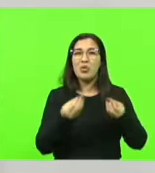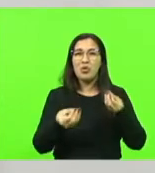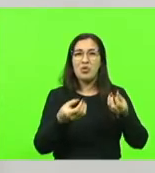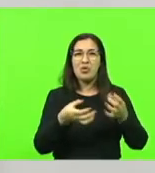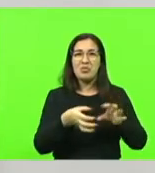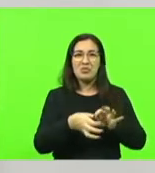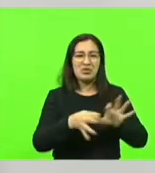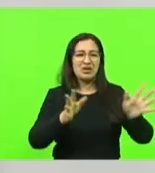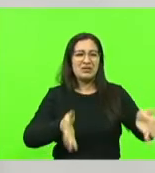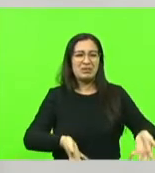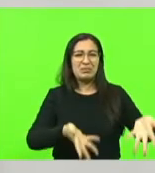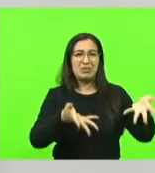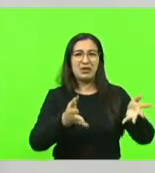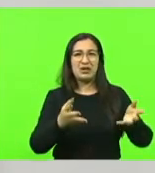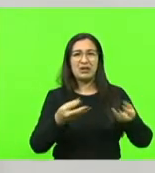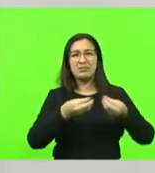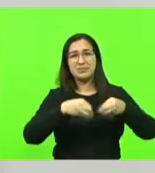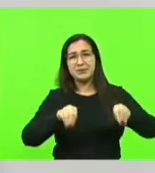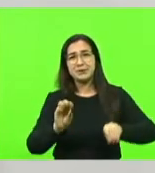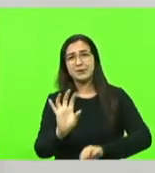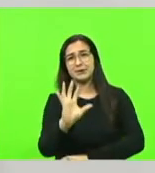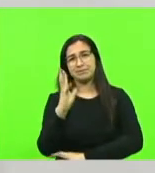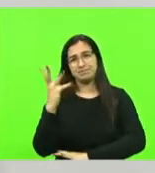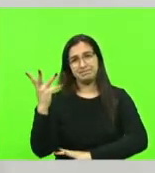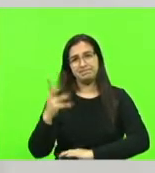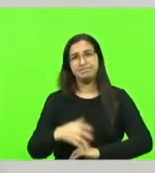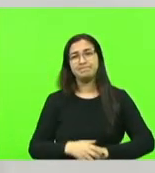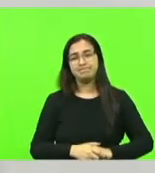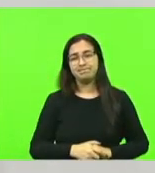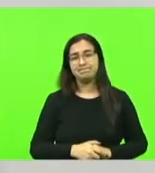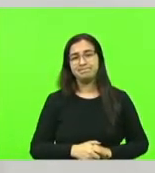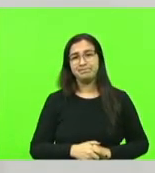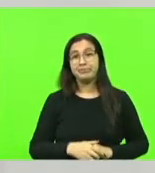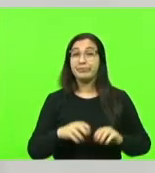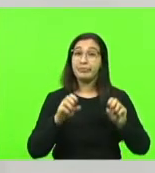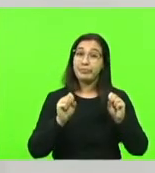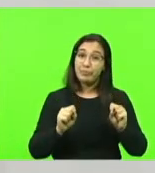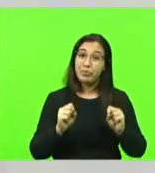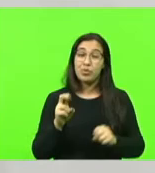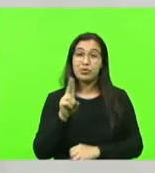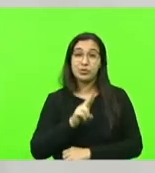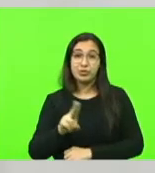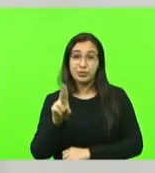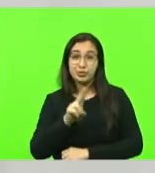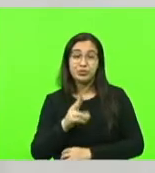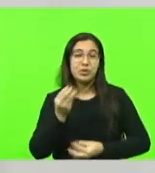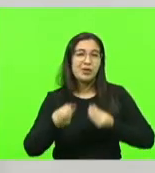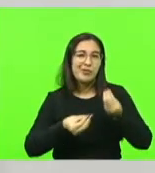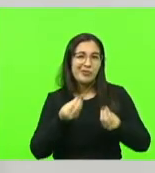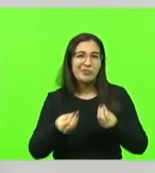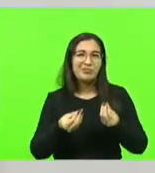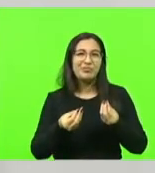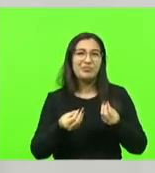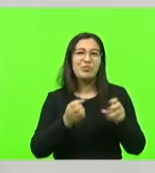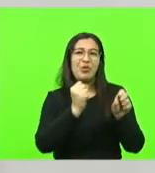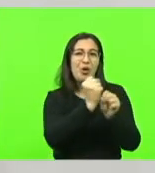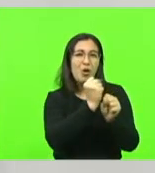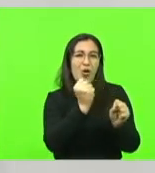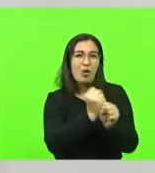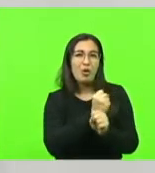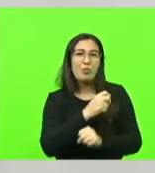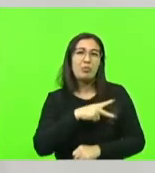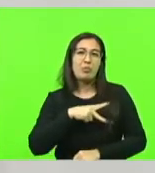prejudicando o meio ambiente, enquanto nós poderíamos utilizar essa areia em obras